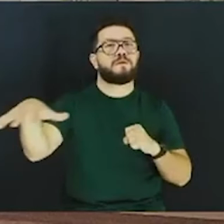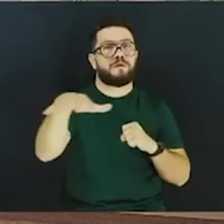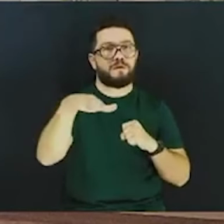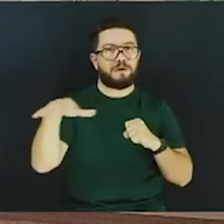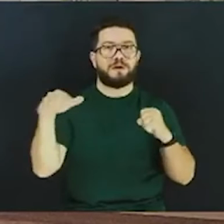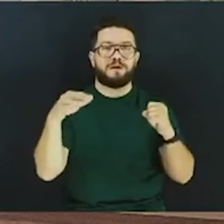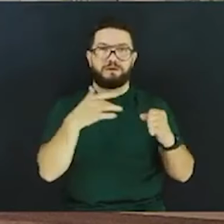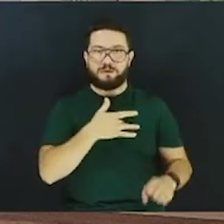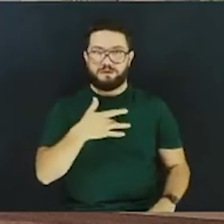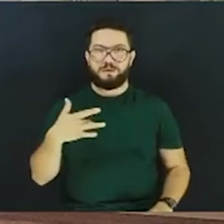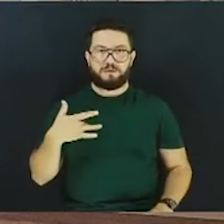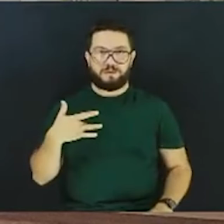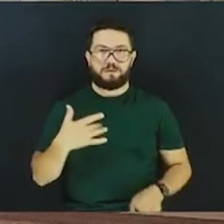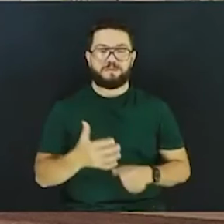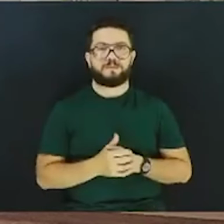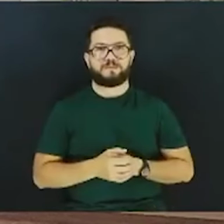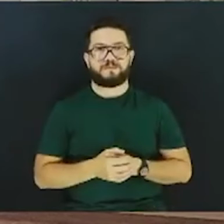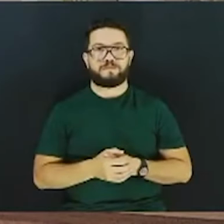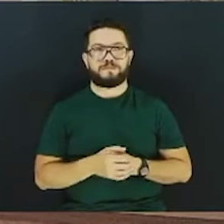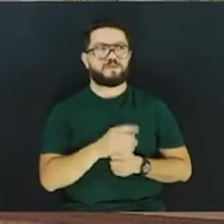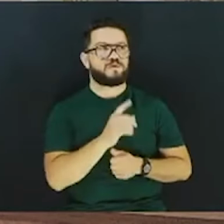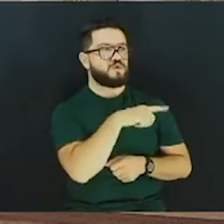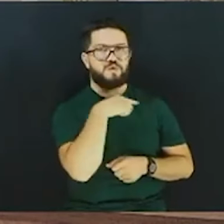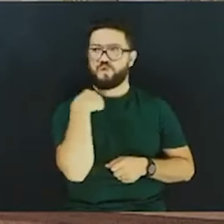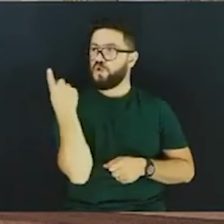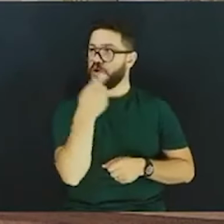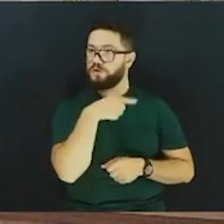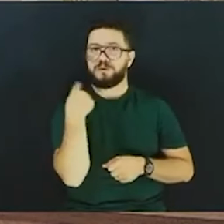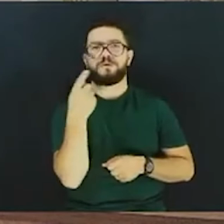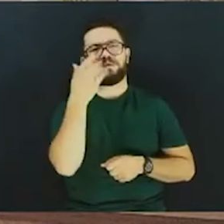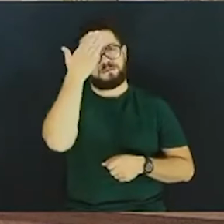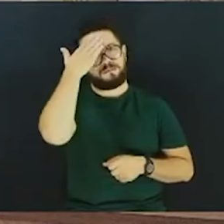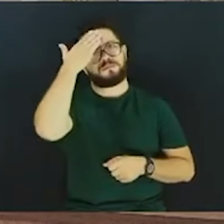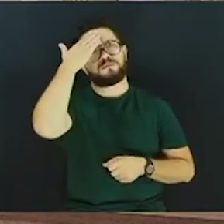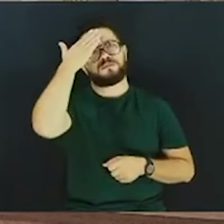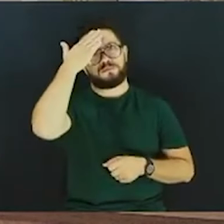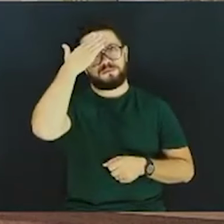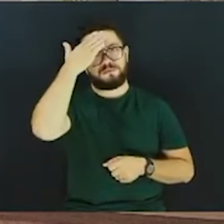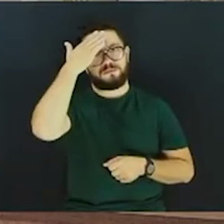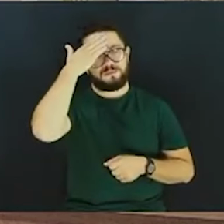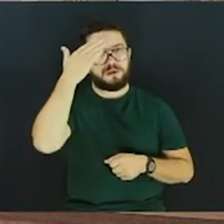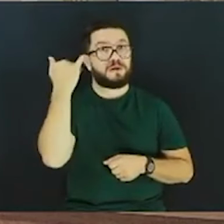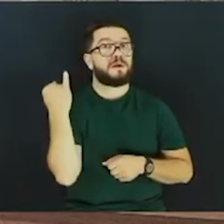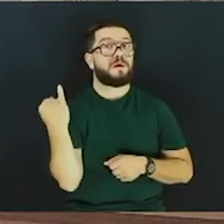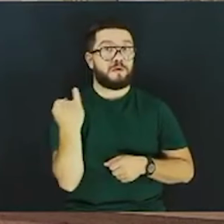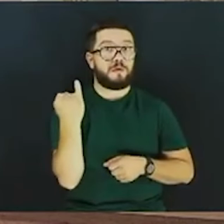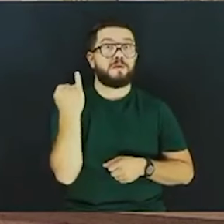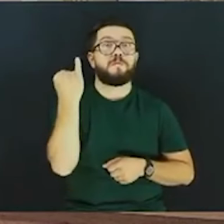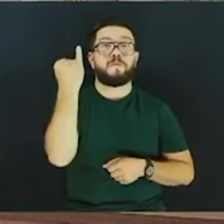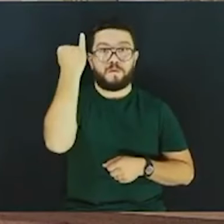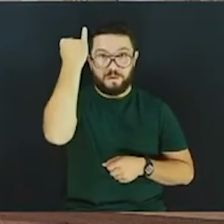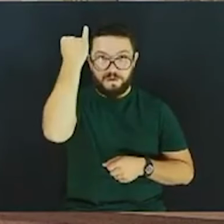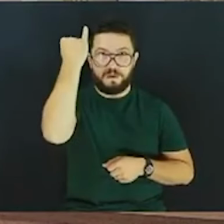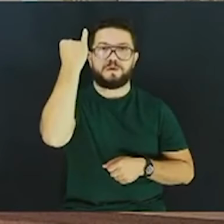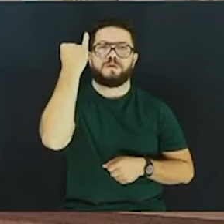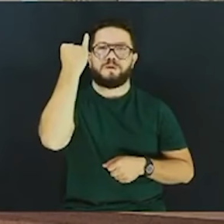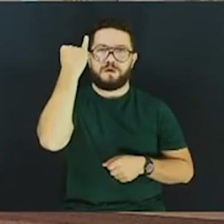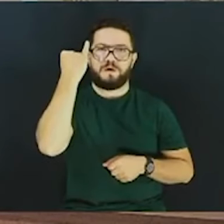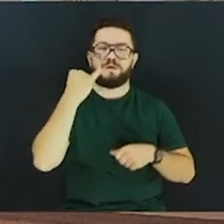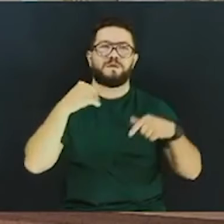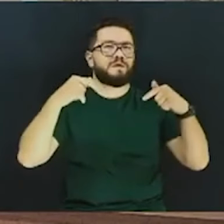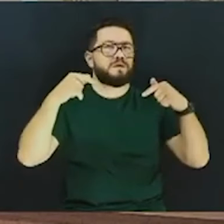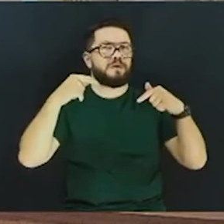nós sabemos que a reforma tributária é muito importante é preciso discutir a reforma tributária tirar a carga